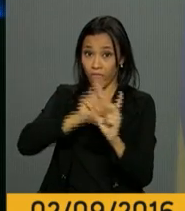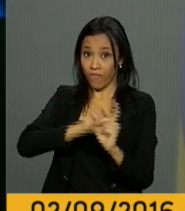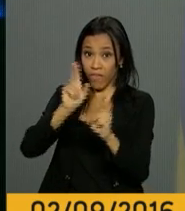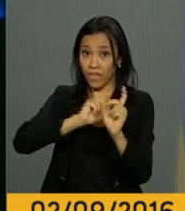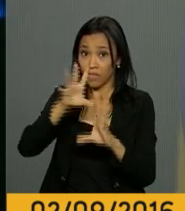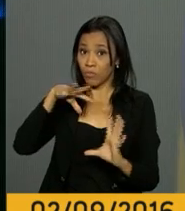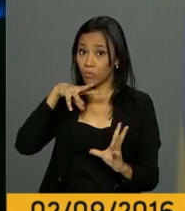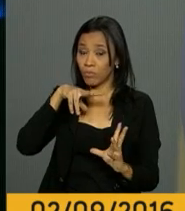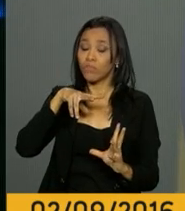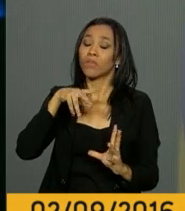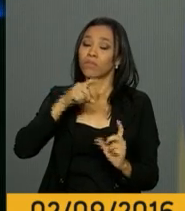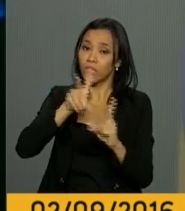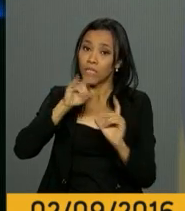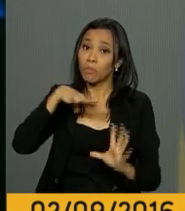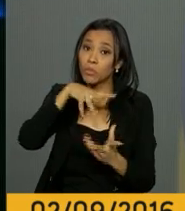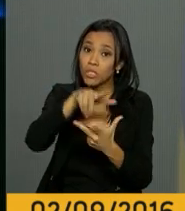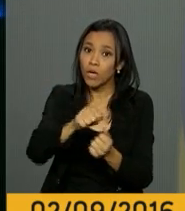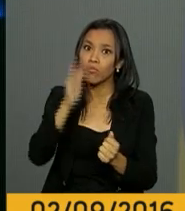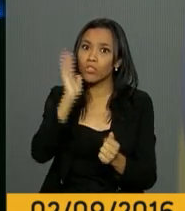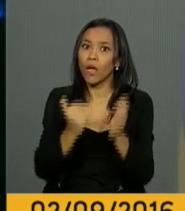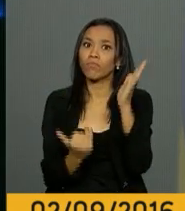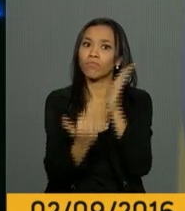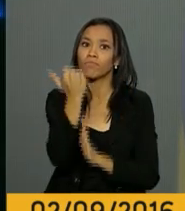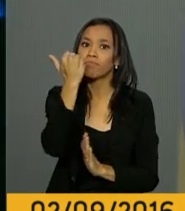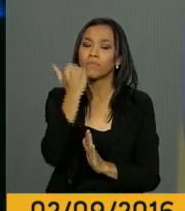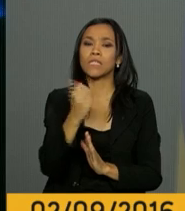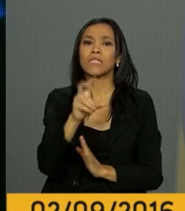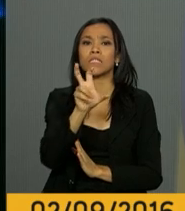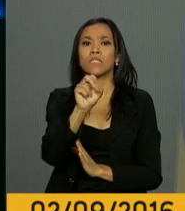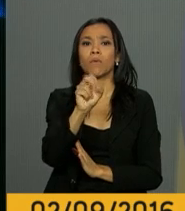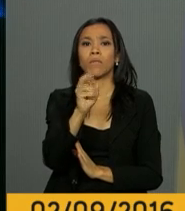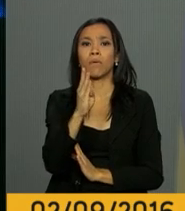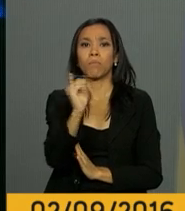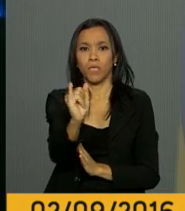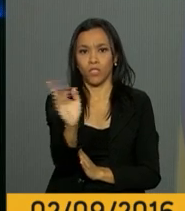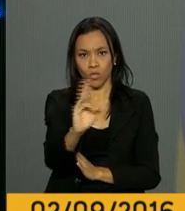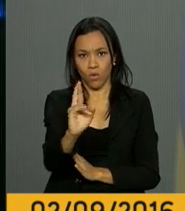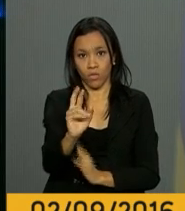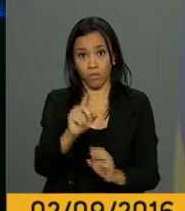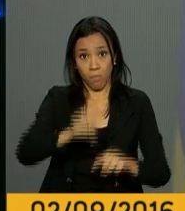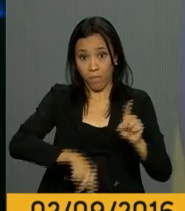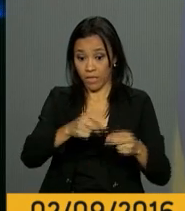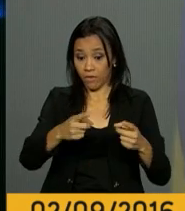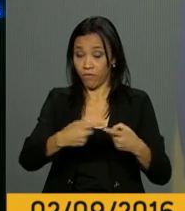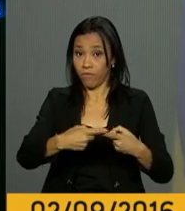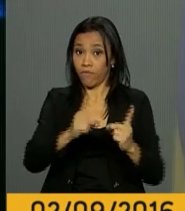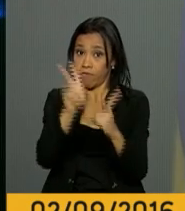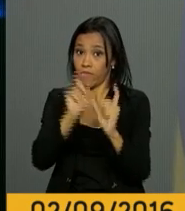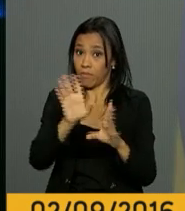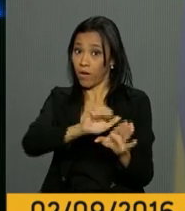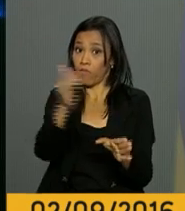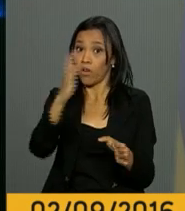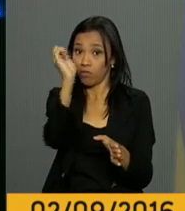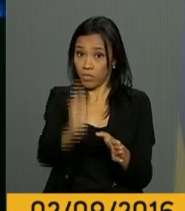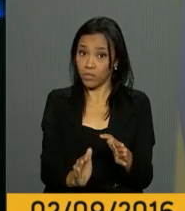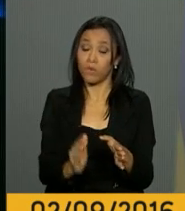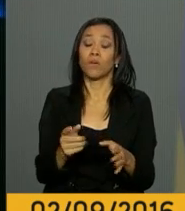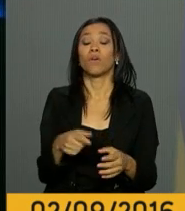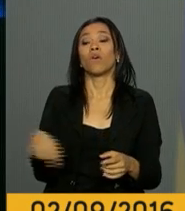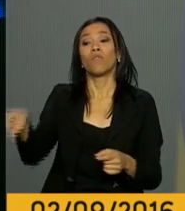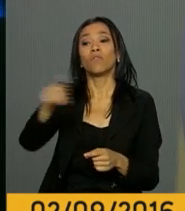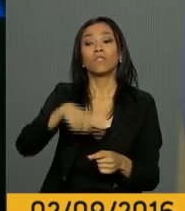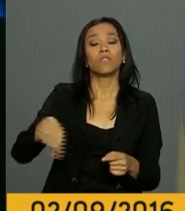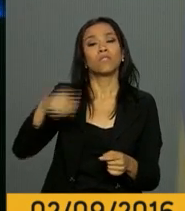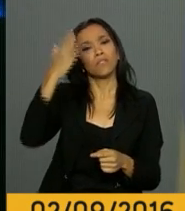agronegócio brasileiro já superavam 50 bilhões de dólares. No governo brasileiro, as senhoras e os